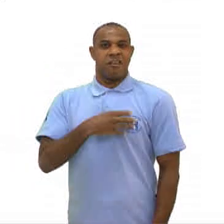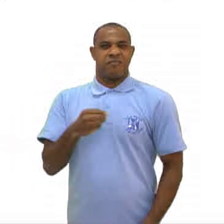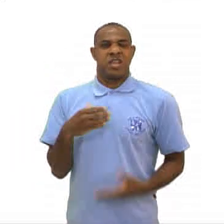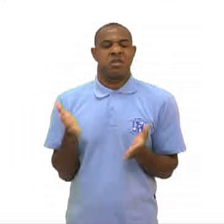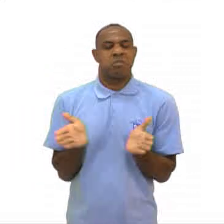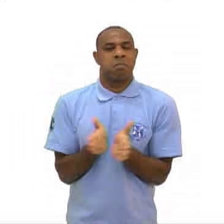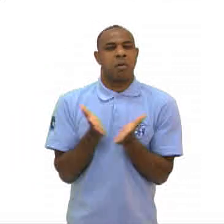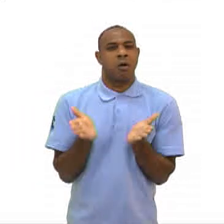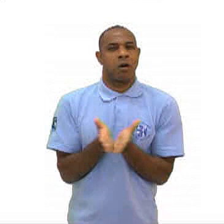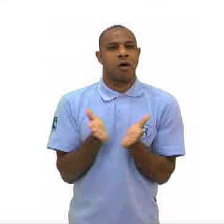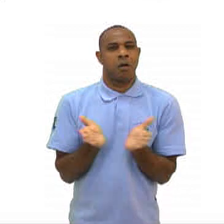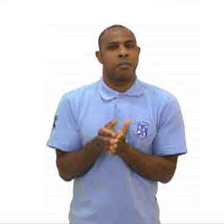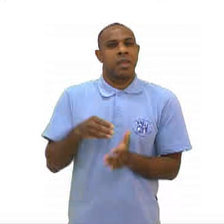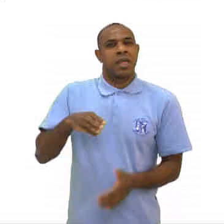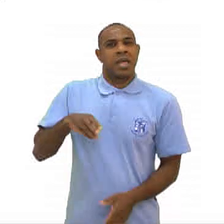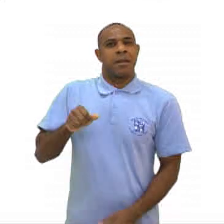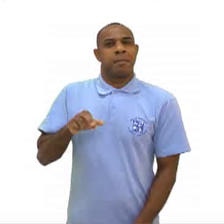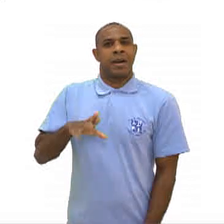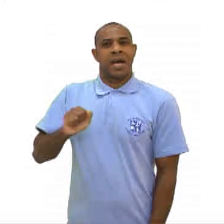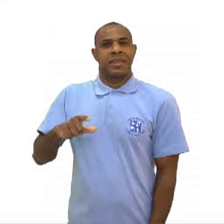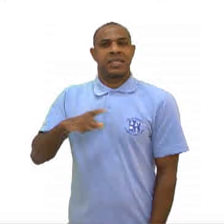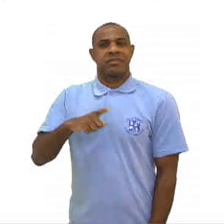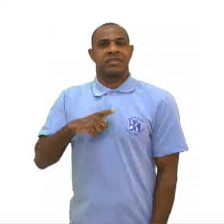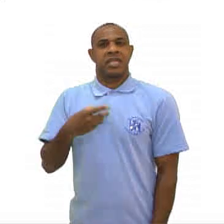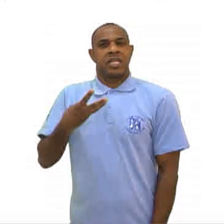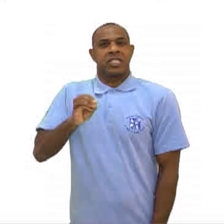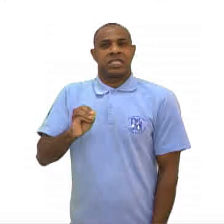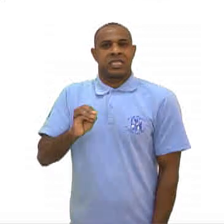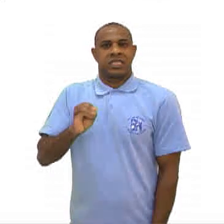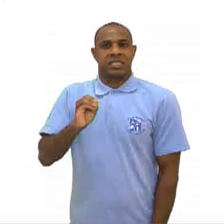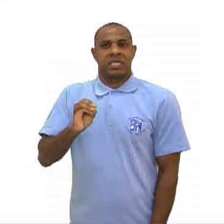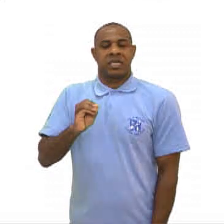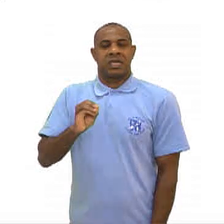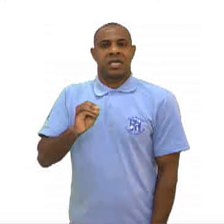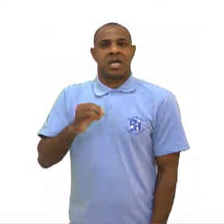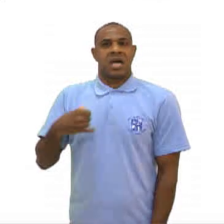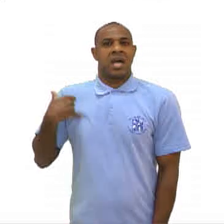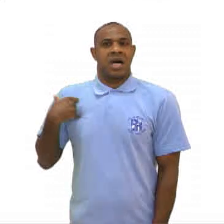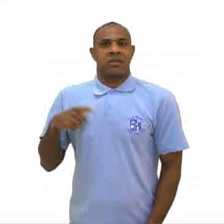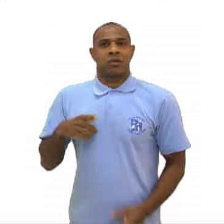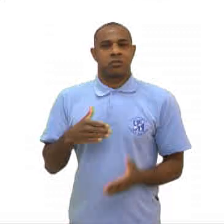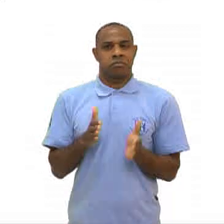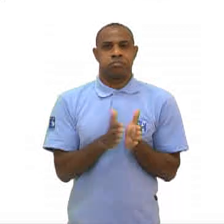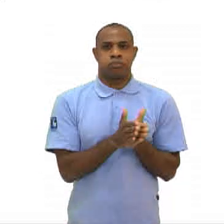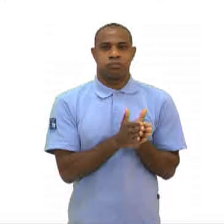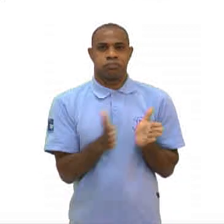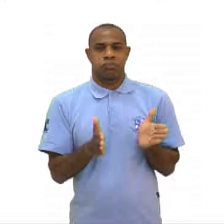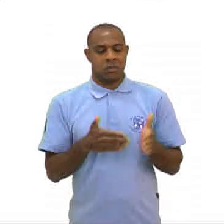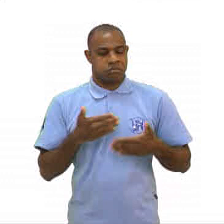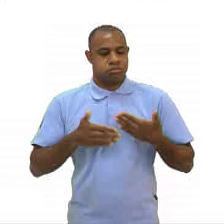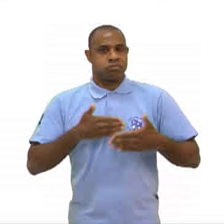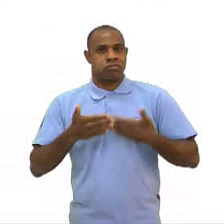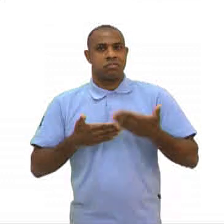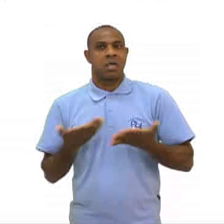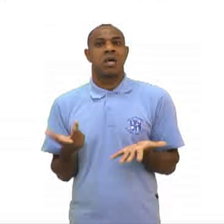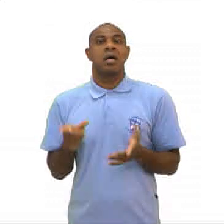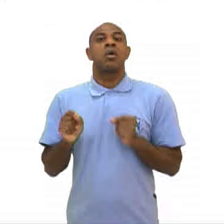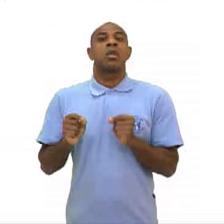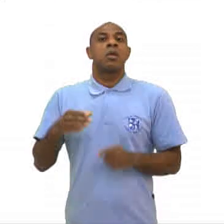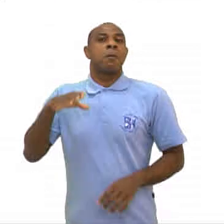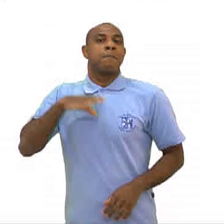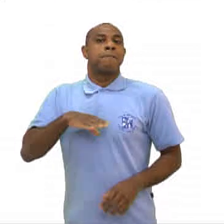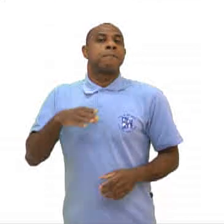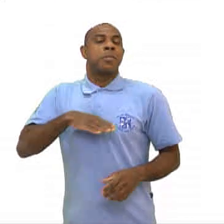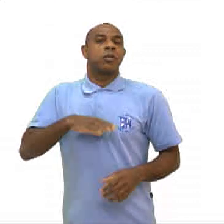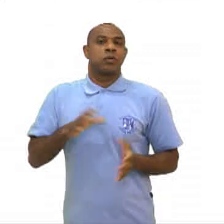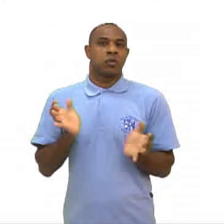pobres, Maria Quitéria de Jesus tinha 30 anos quando a Bahia começou a pegar em armas contra os portugueses. Apesar da